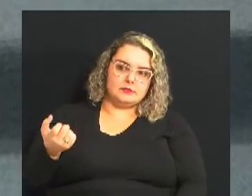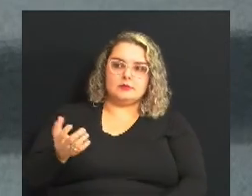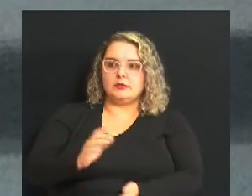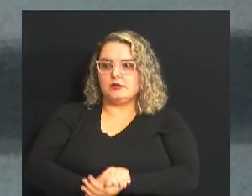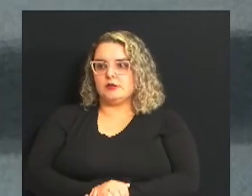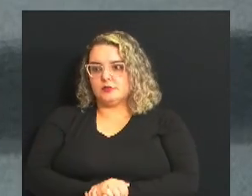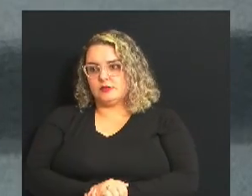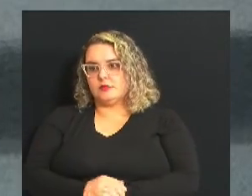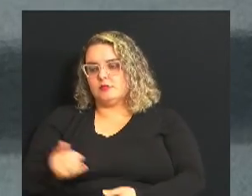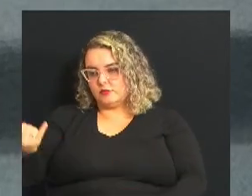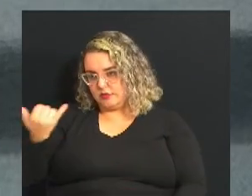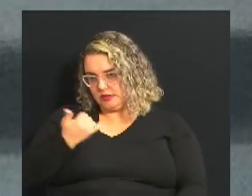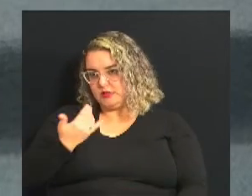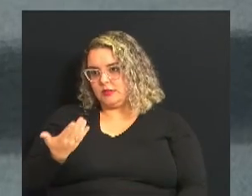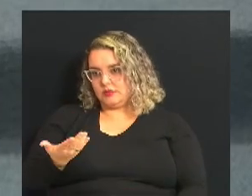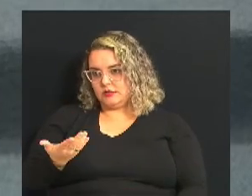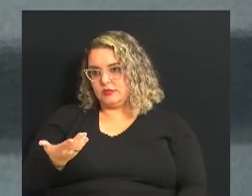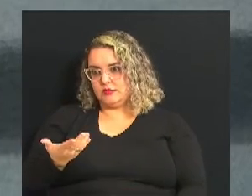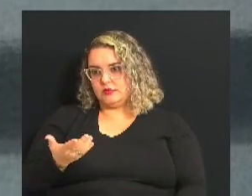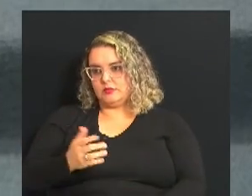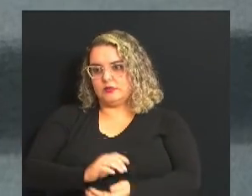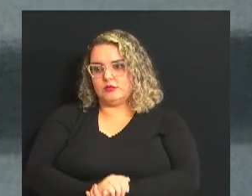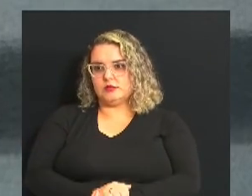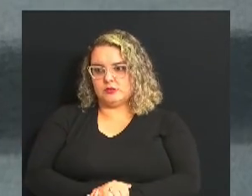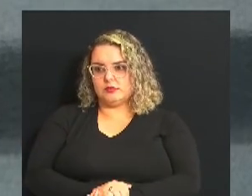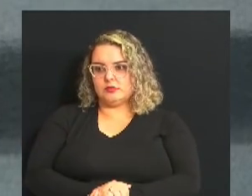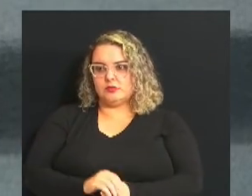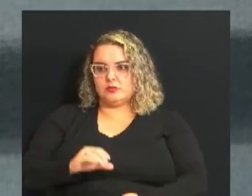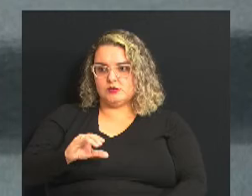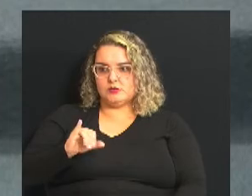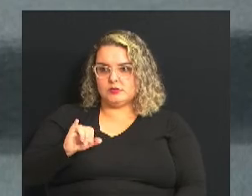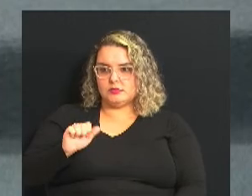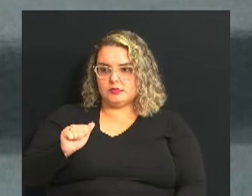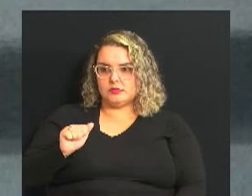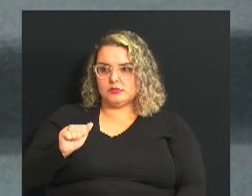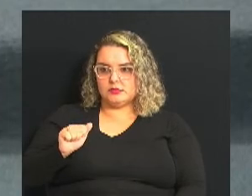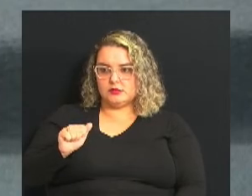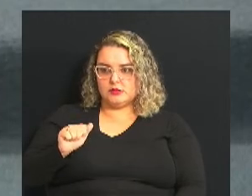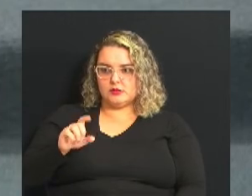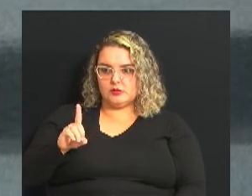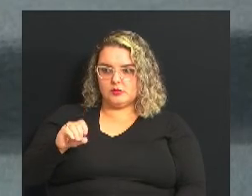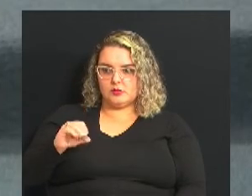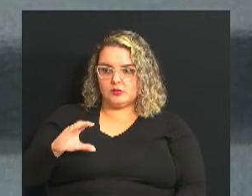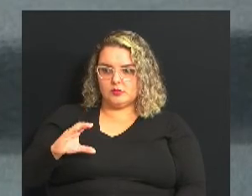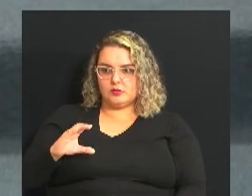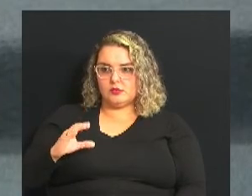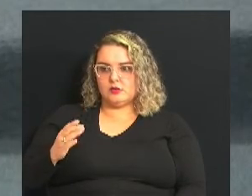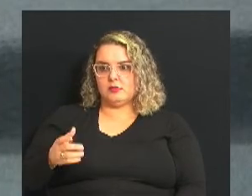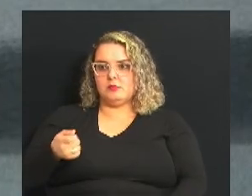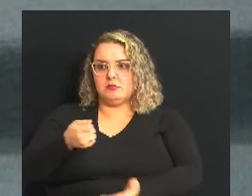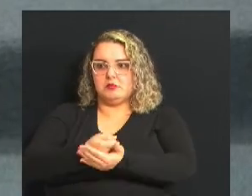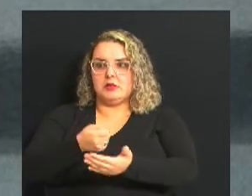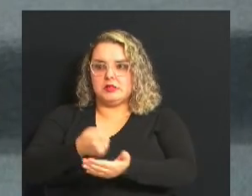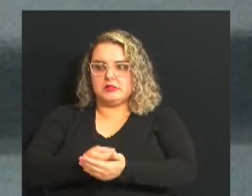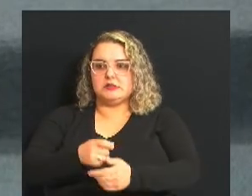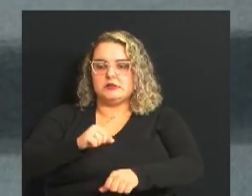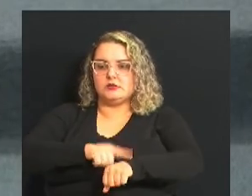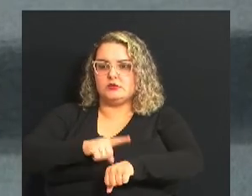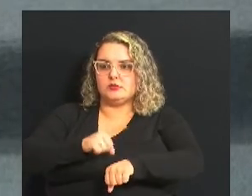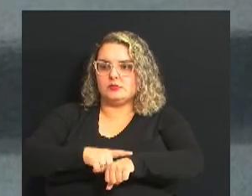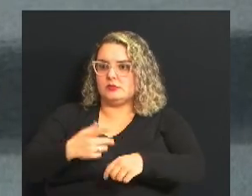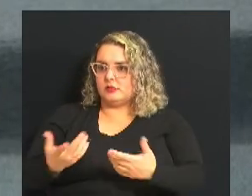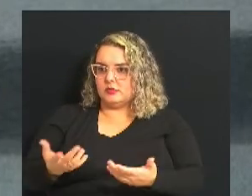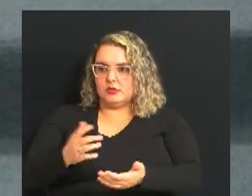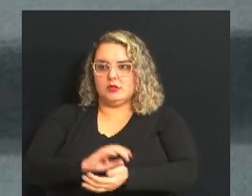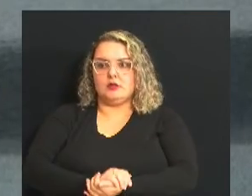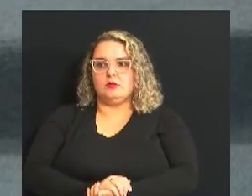você disse, a própria aqui o Sigadoc, tanto em questão de impressão, tempo, seja